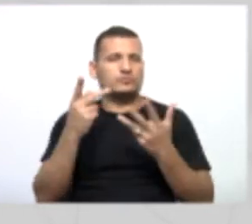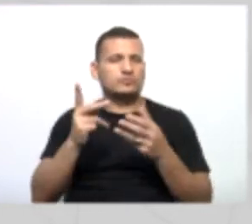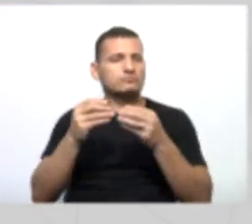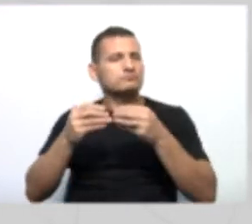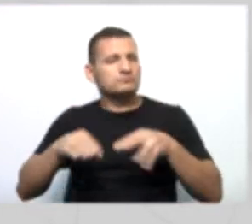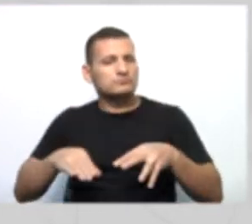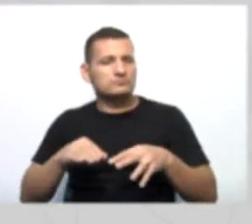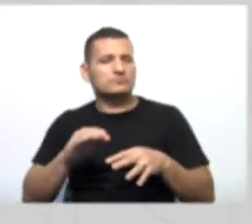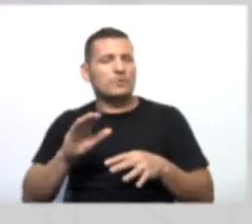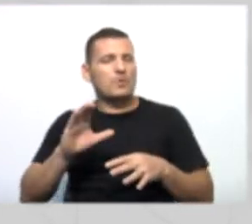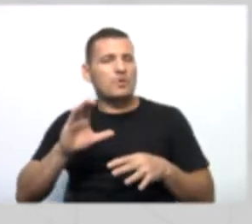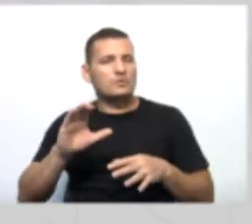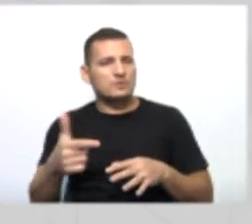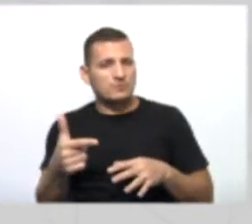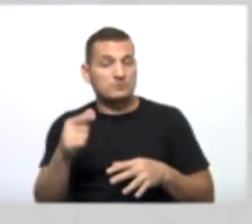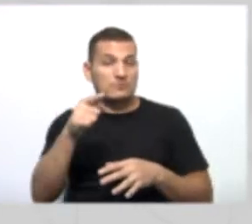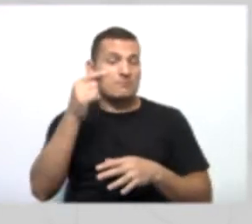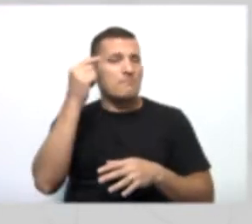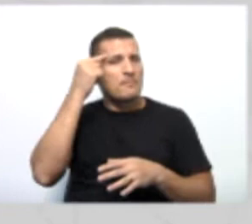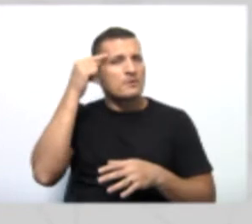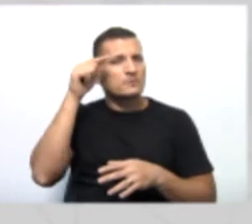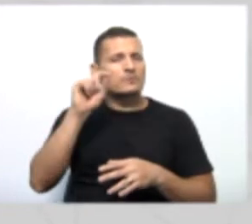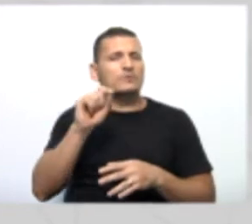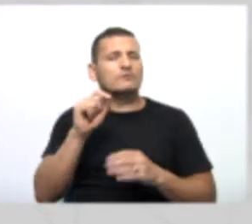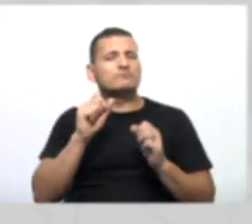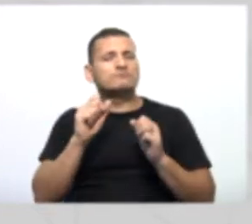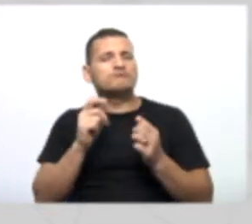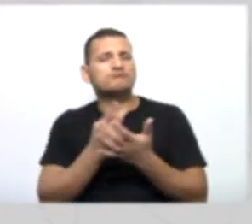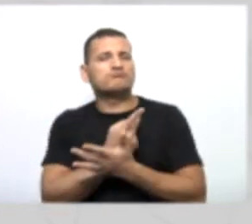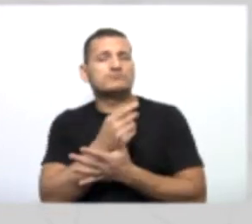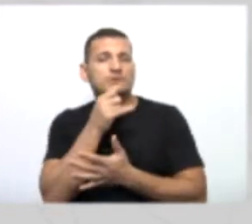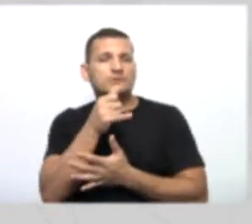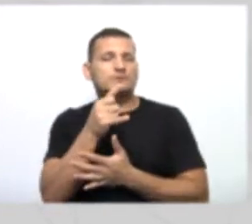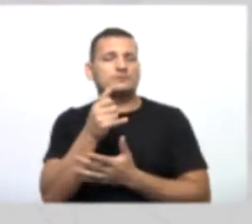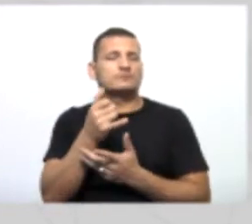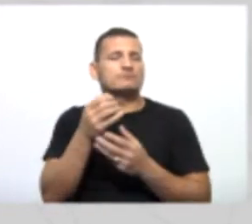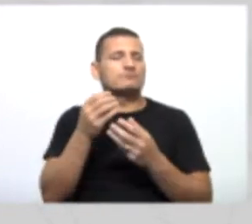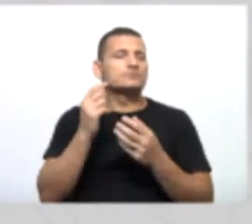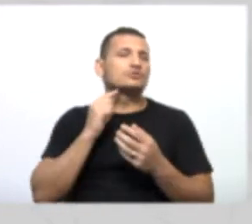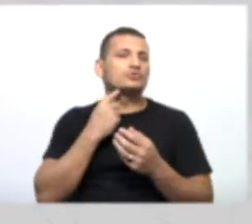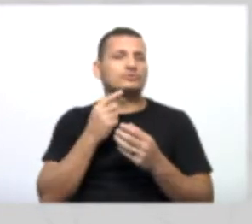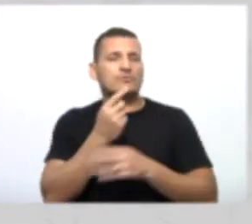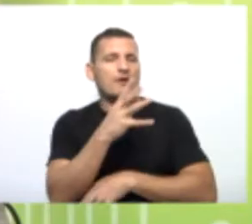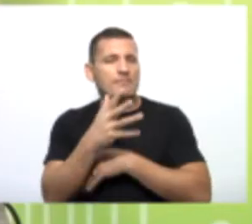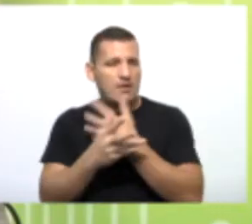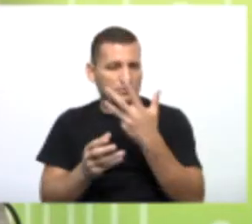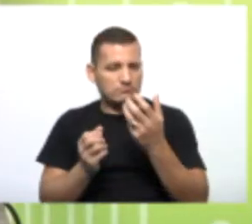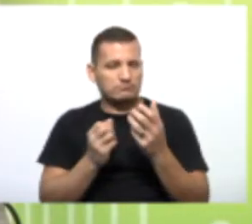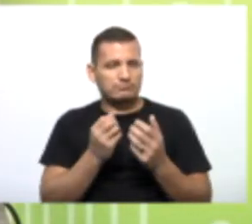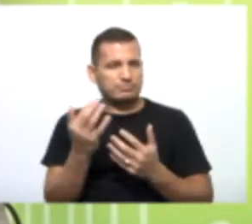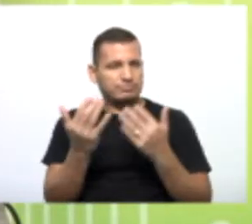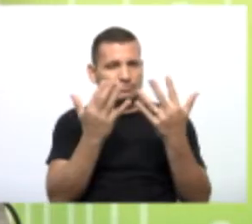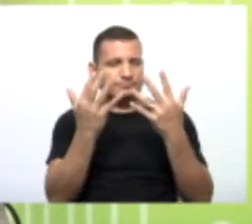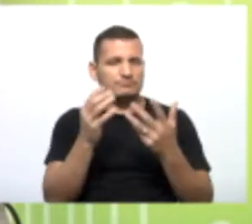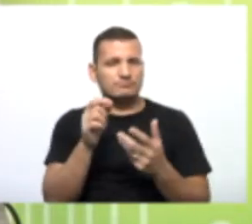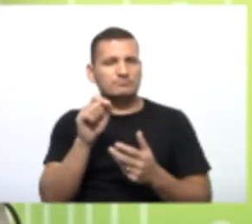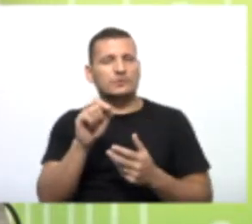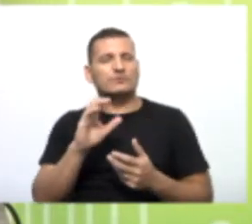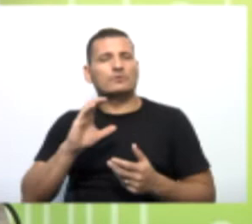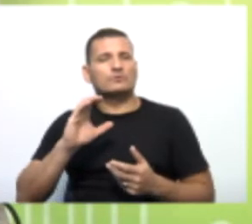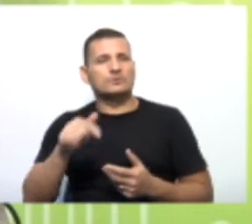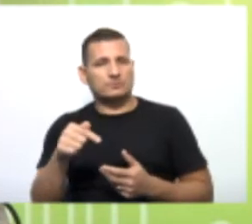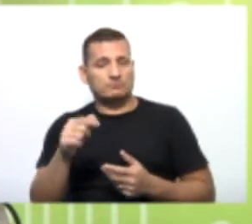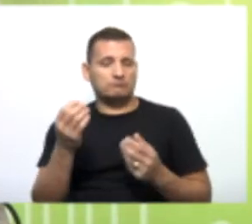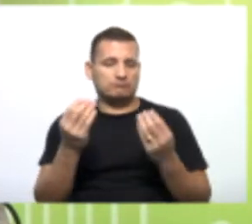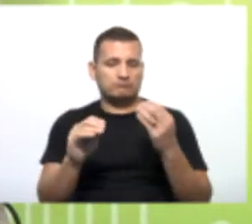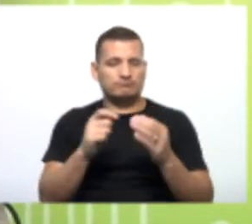tá? Para responder isso aqui é muito fácil. Pensa o que pode acontecer com a poluição no meio ambiente. E aí coloca o que a sua imaginação disser, tá